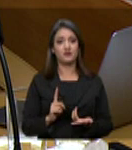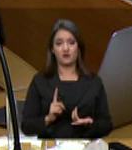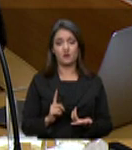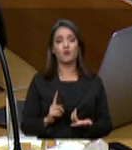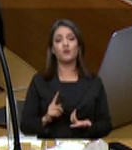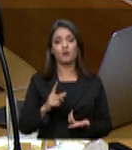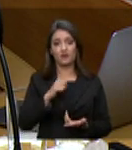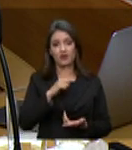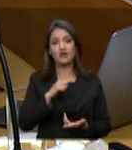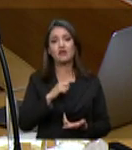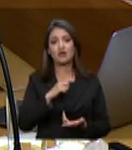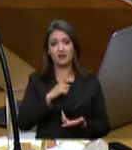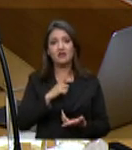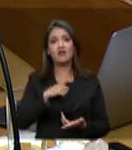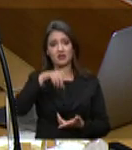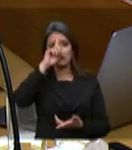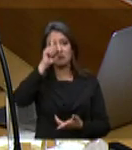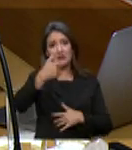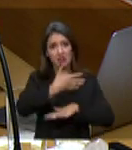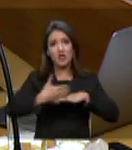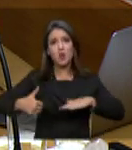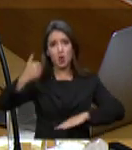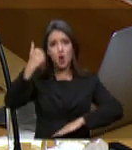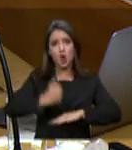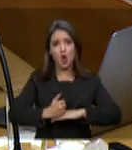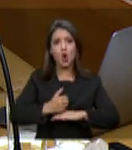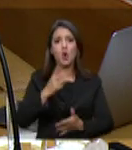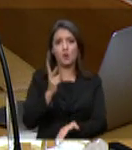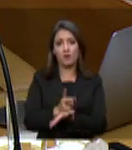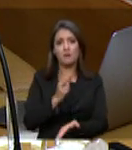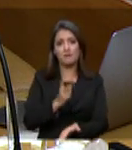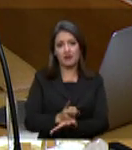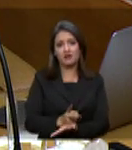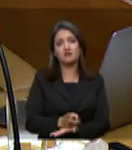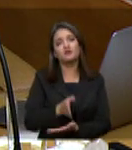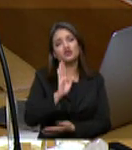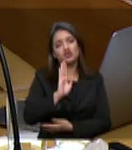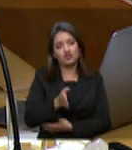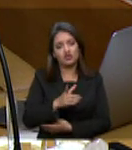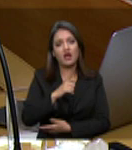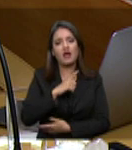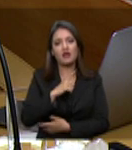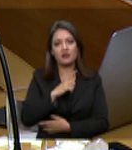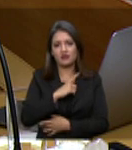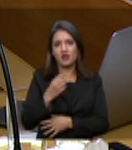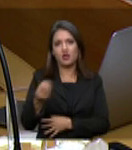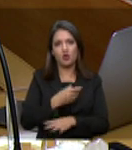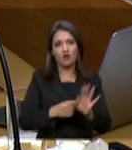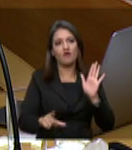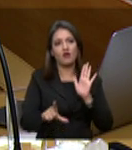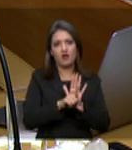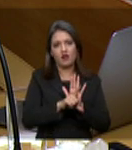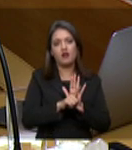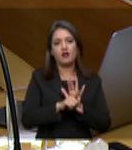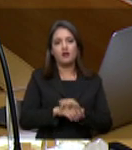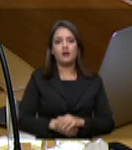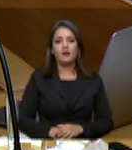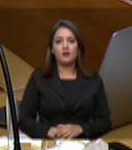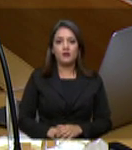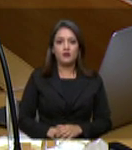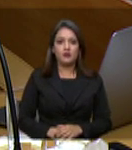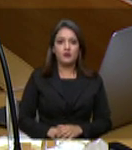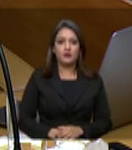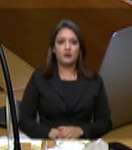que se prega abertamente o golpe de estado de inclusive já tem tipificação na nova lei e